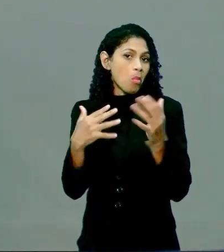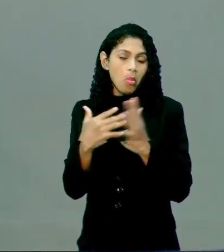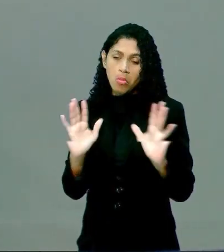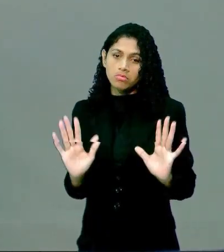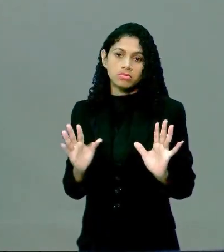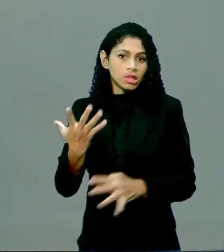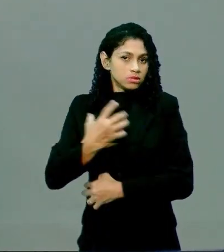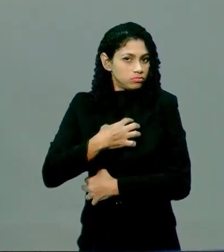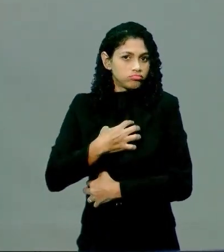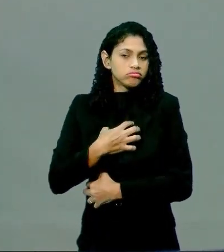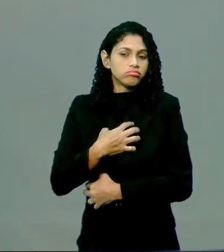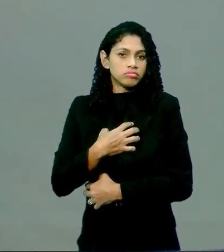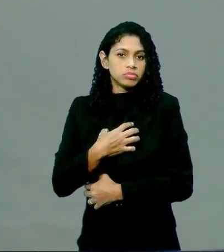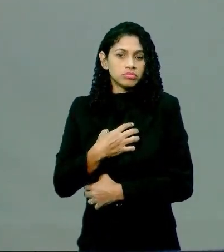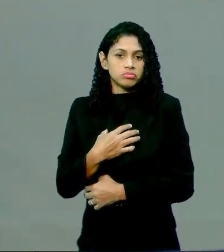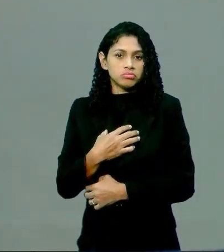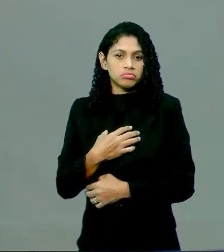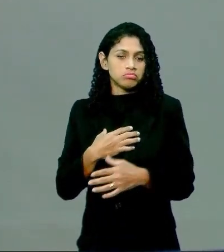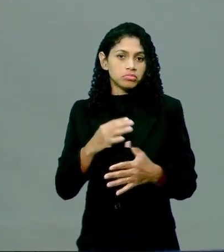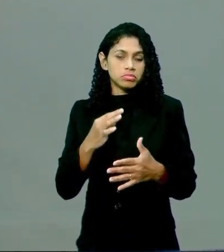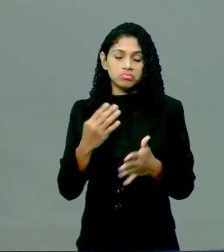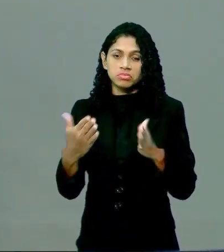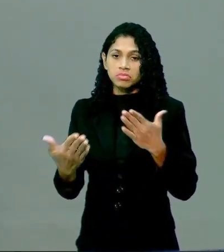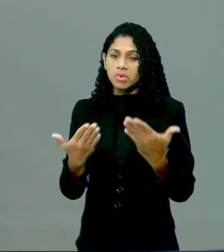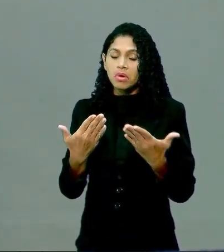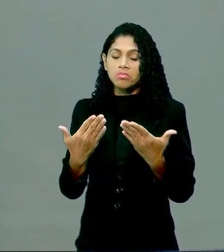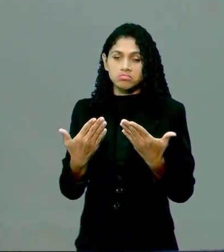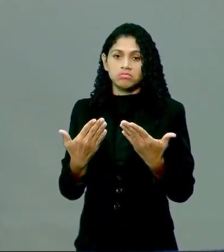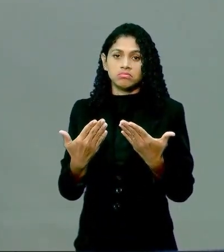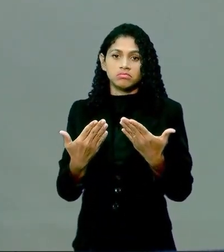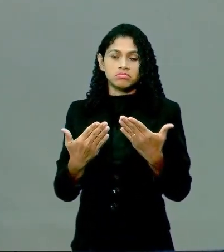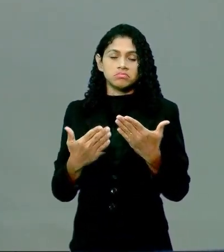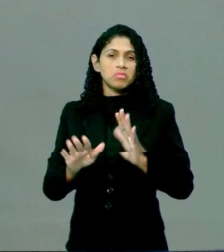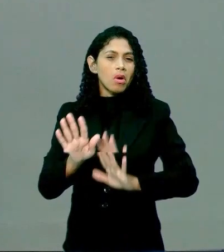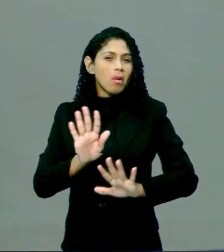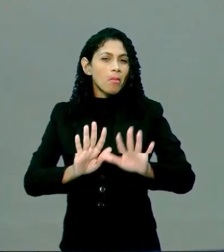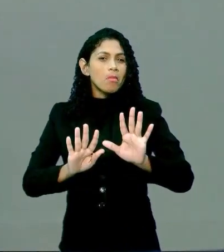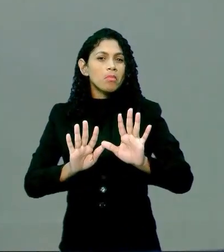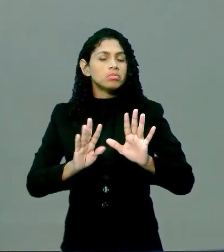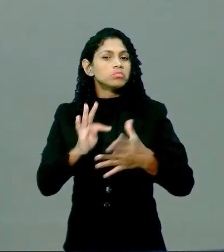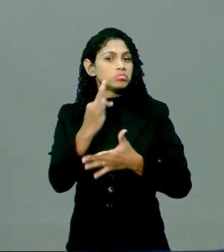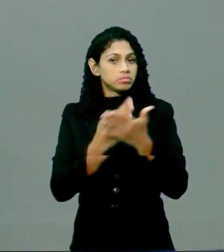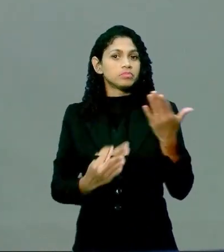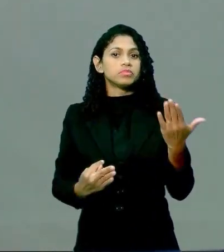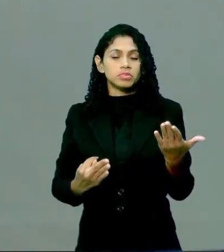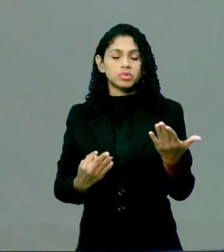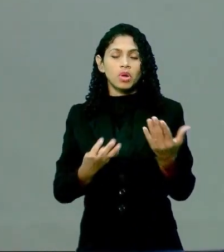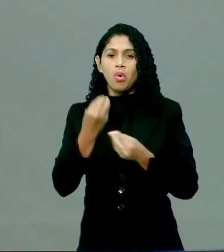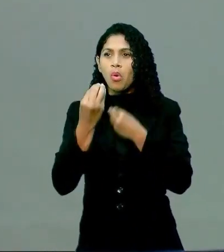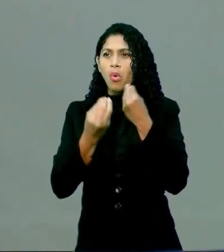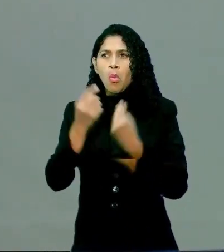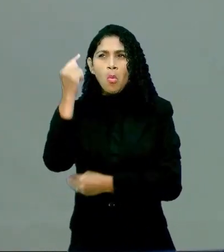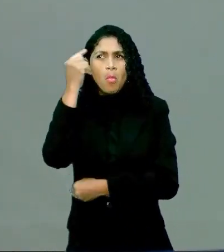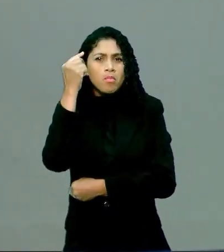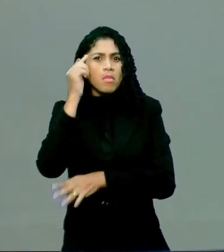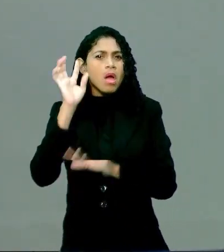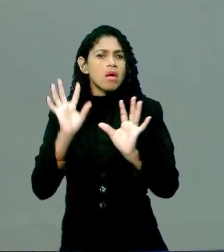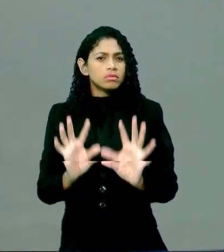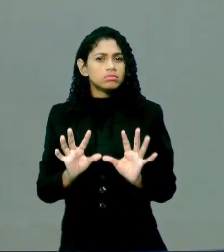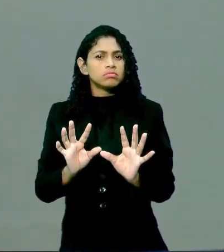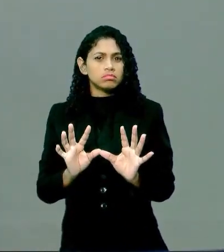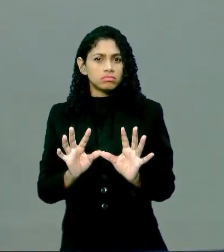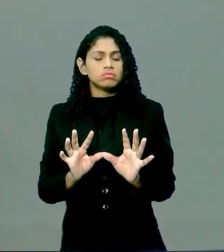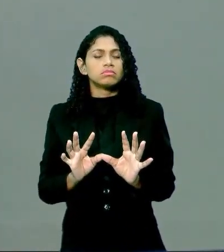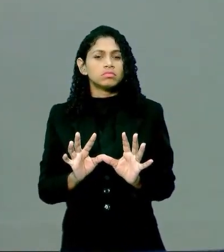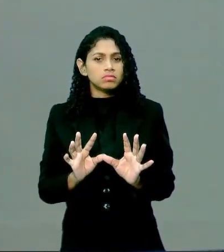tem uma certa emoção ali, e você... Não faz sentido. Como você pensou isso? Como você acredita que é dessa forma? Eu penso